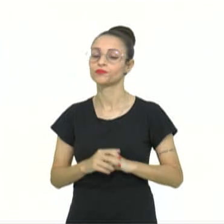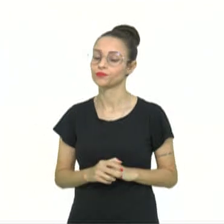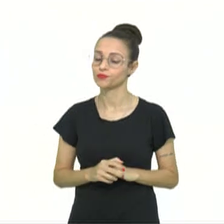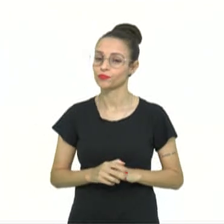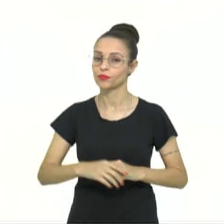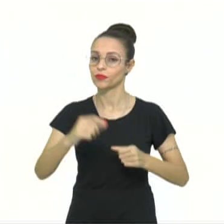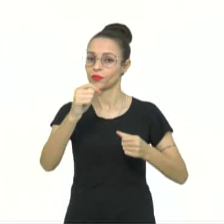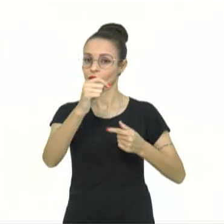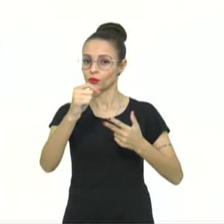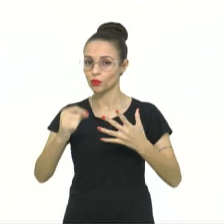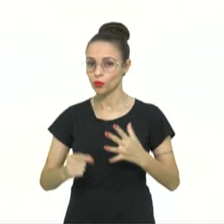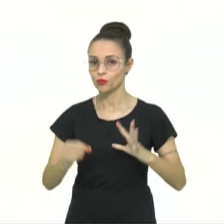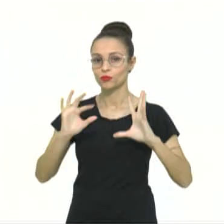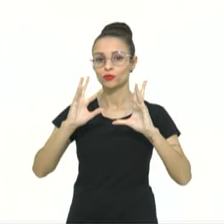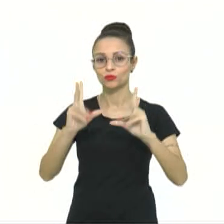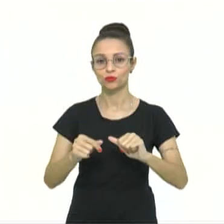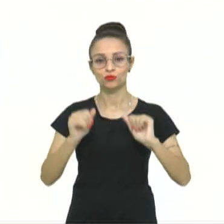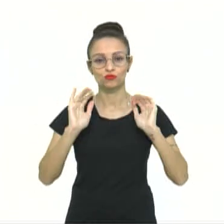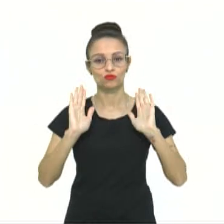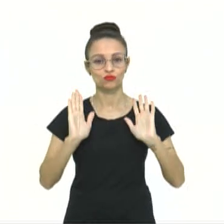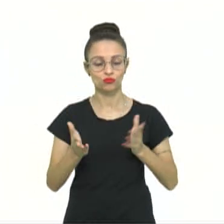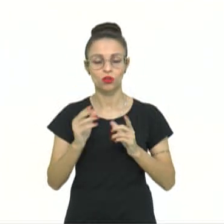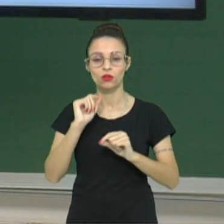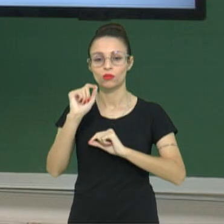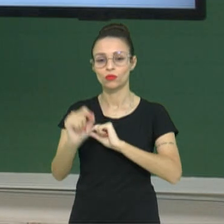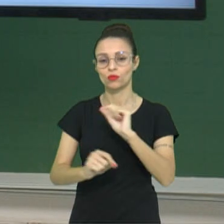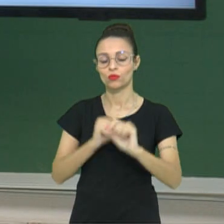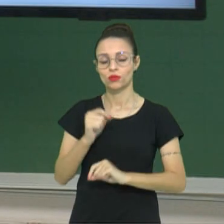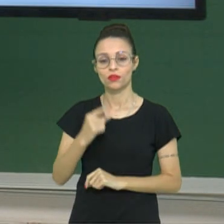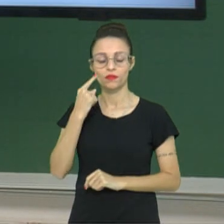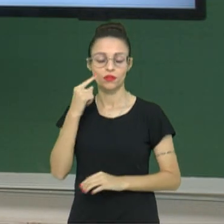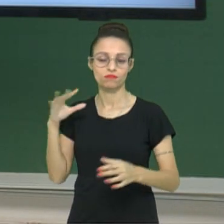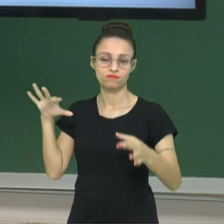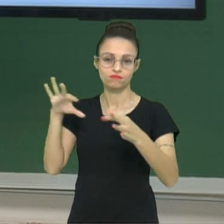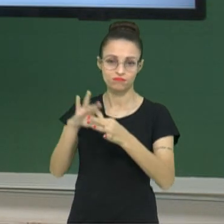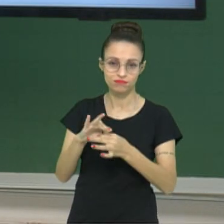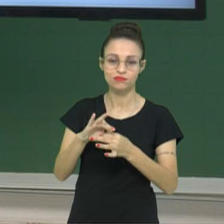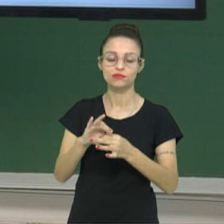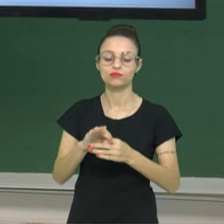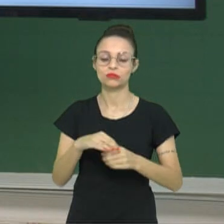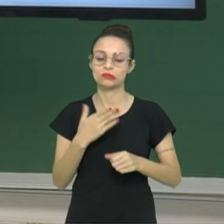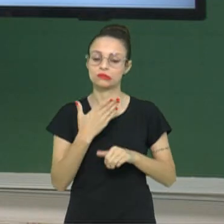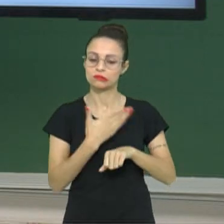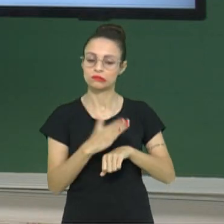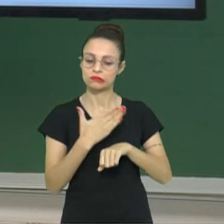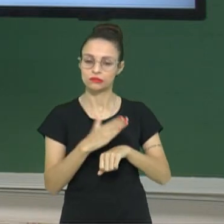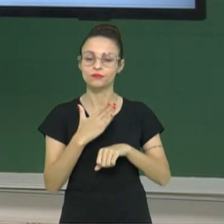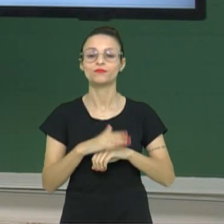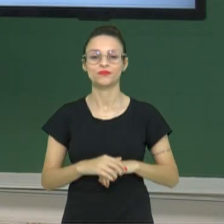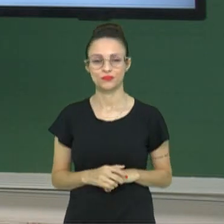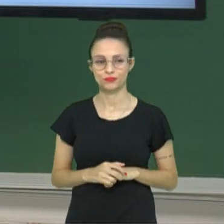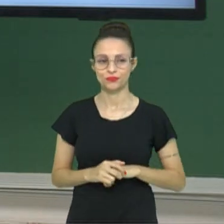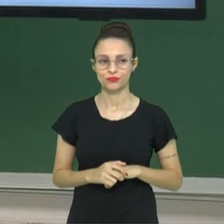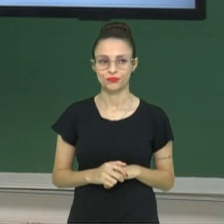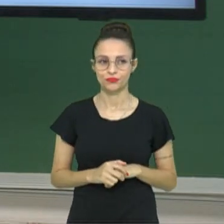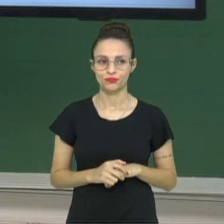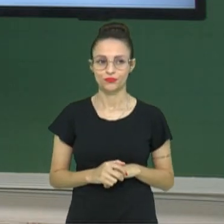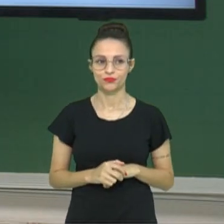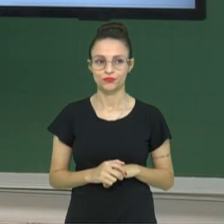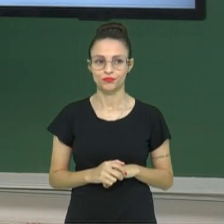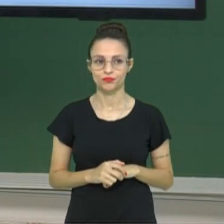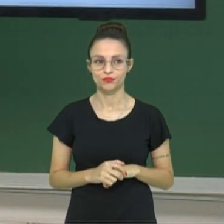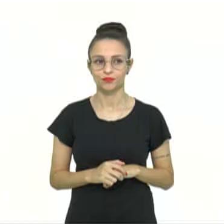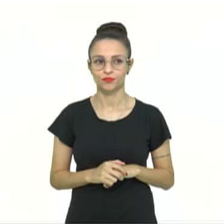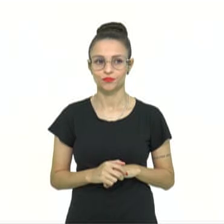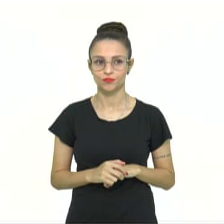a gente já viu, né, com a aplicação aí do Teorema de Tales, certo? Então veja